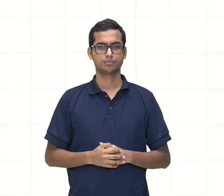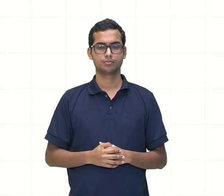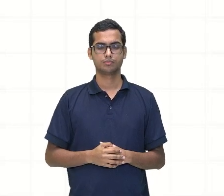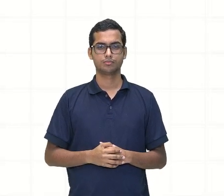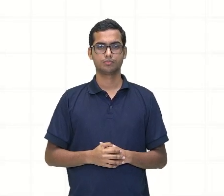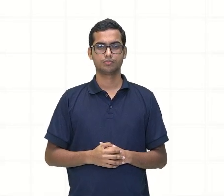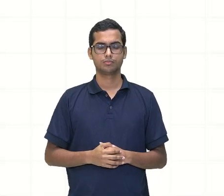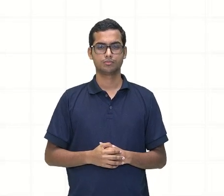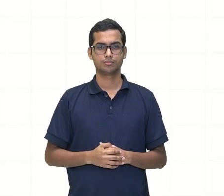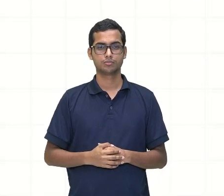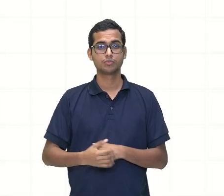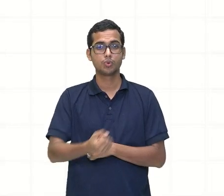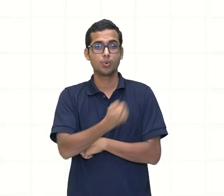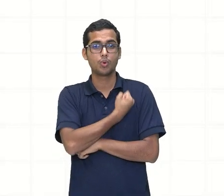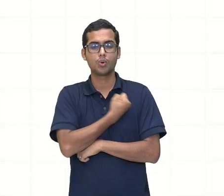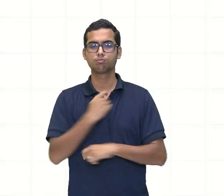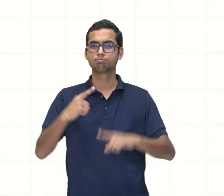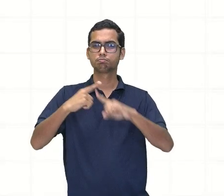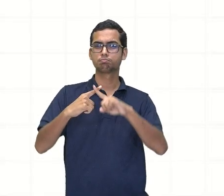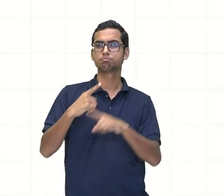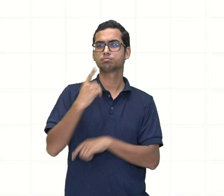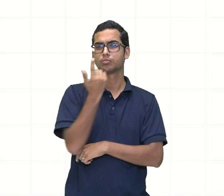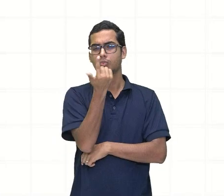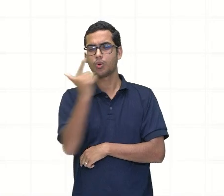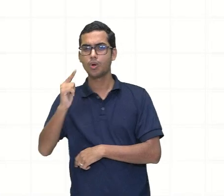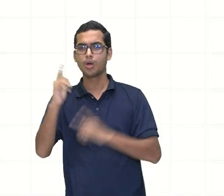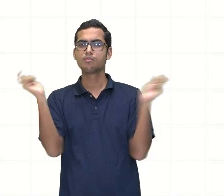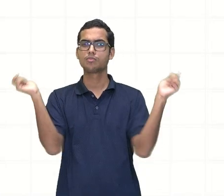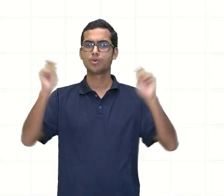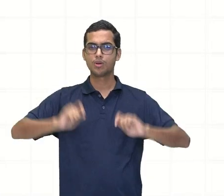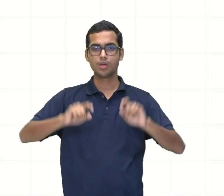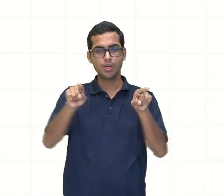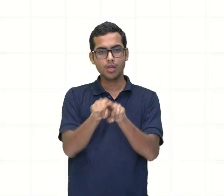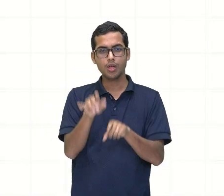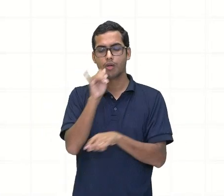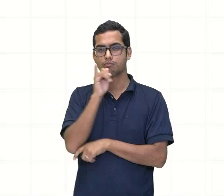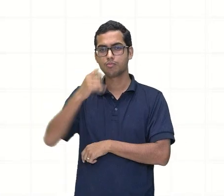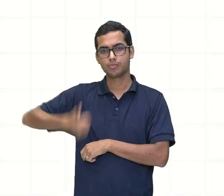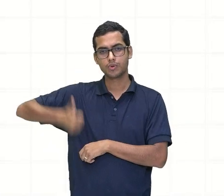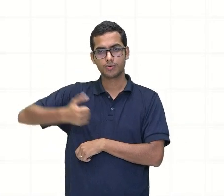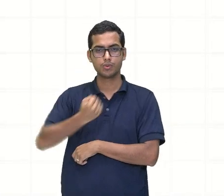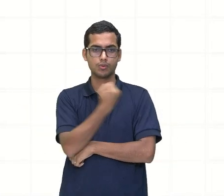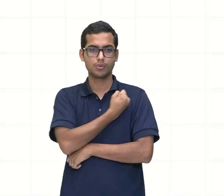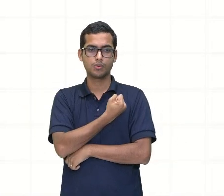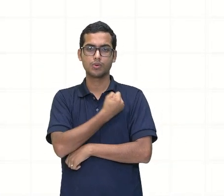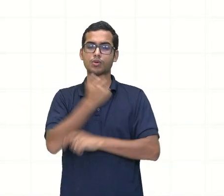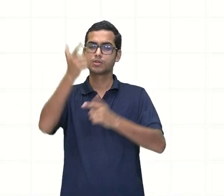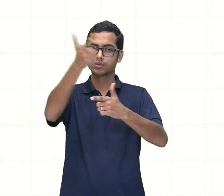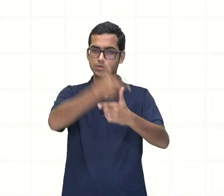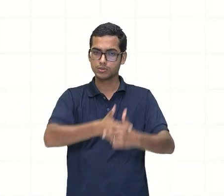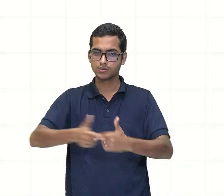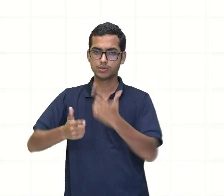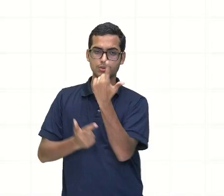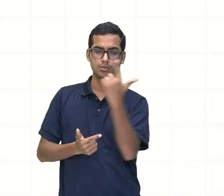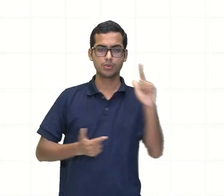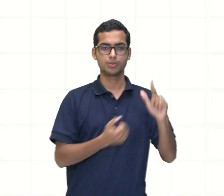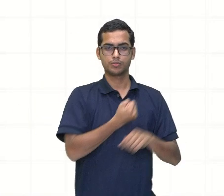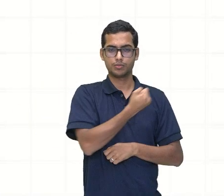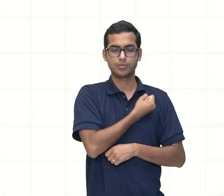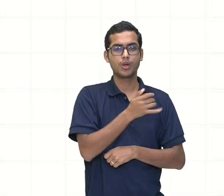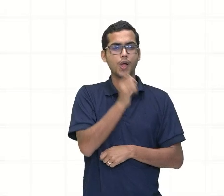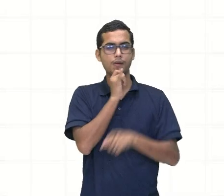é múltiplo de outro, é o mesmo que dizer que o primeiro é divisível pelo último. No nosso